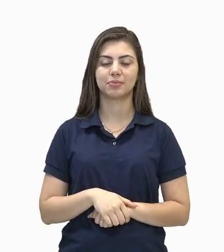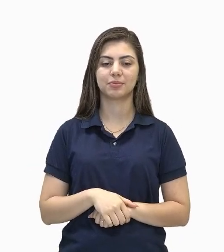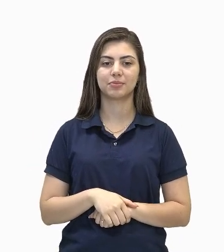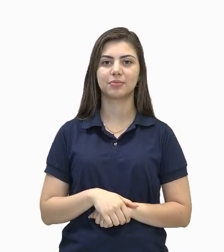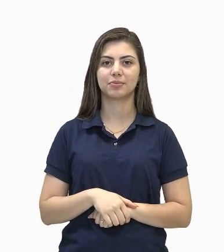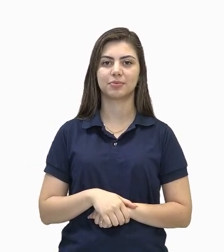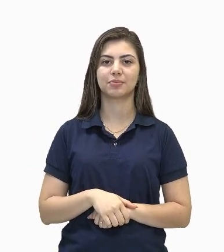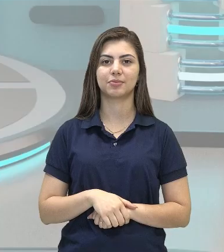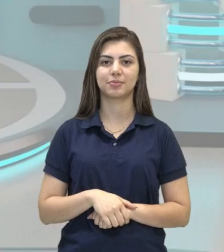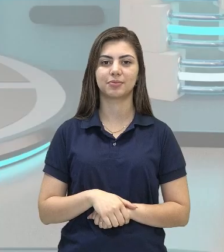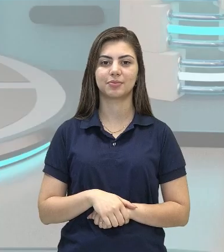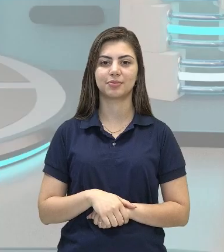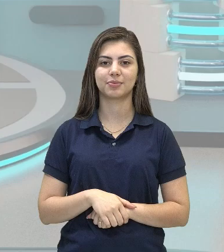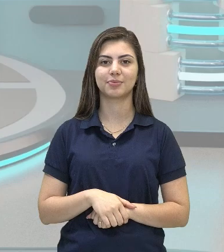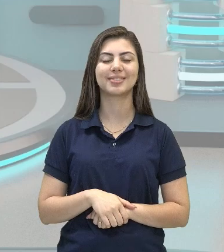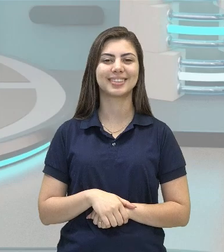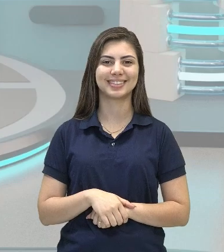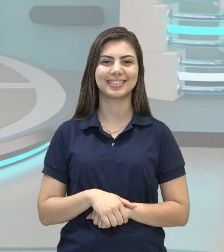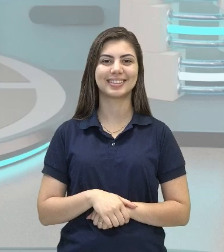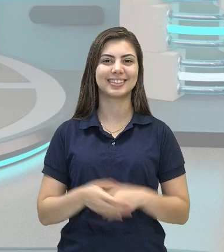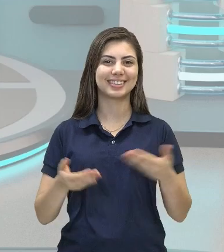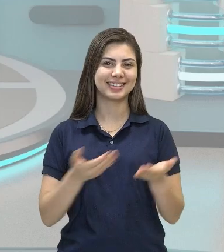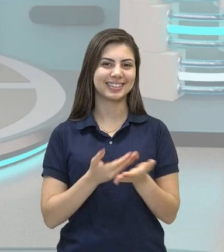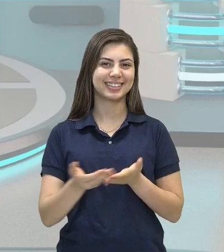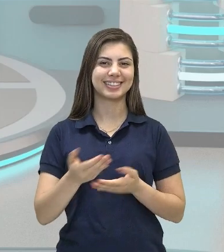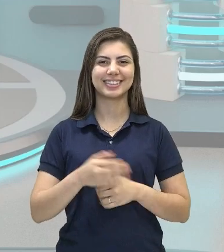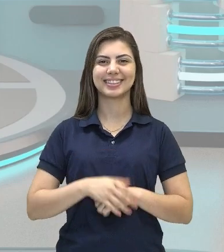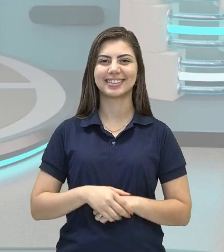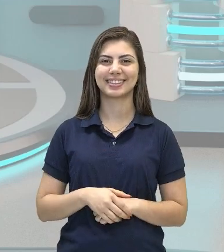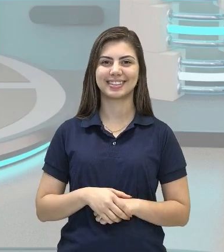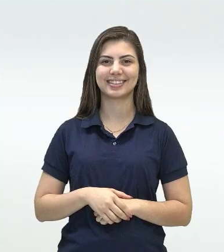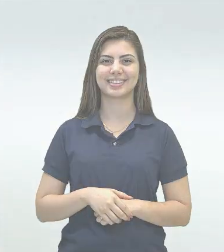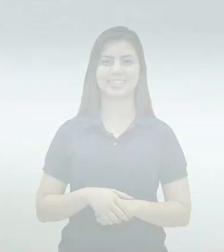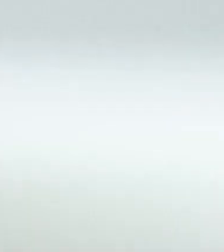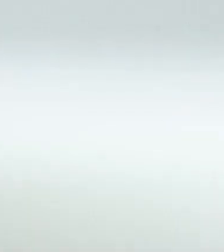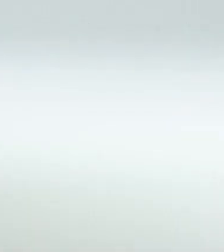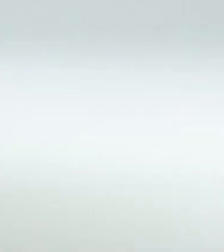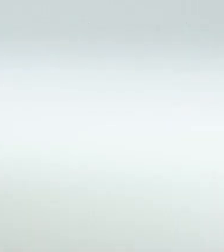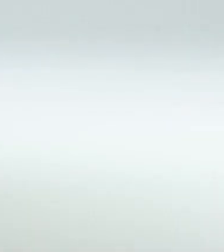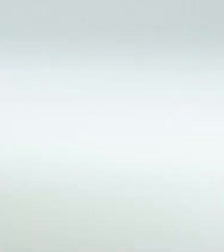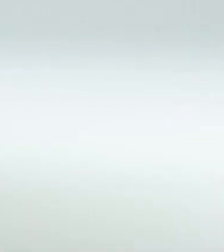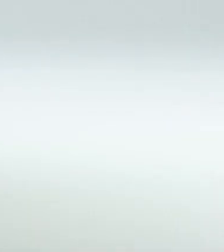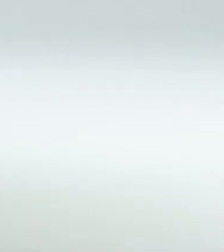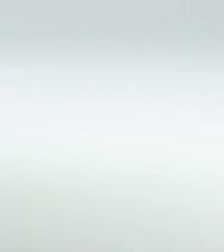de convencimento. Então vamos para a nossa aula.